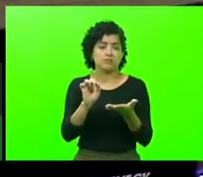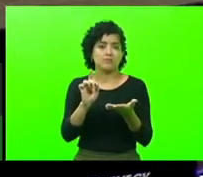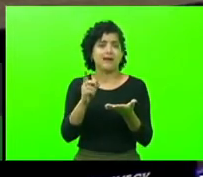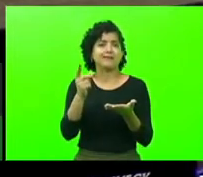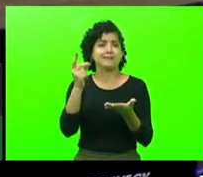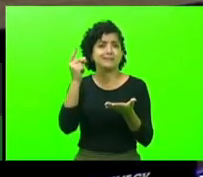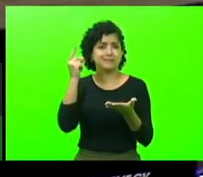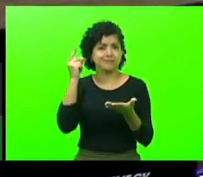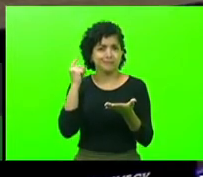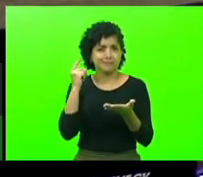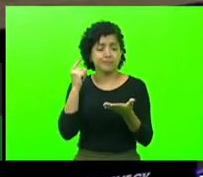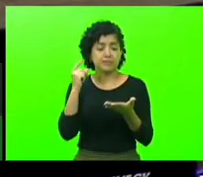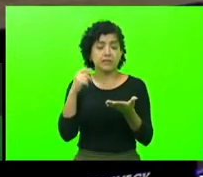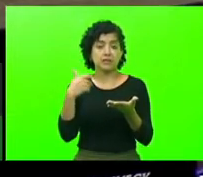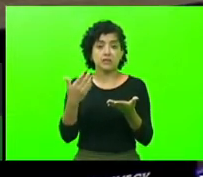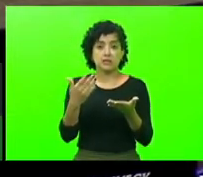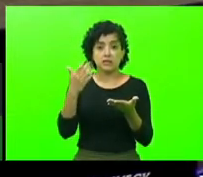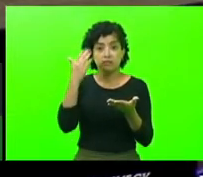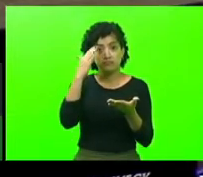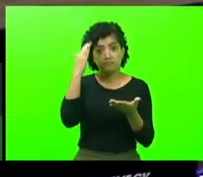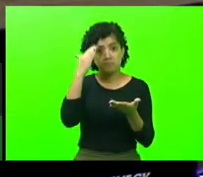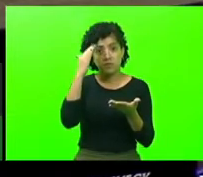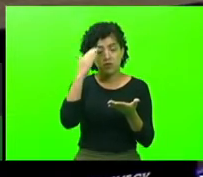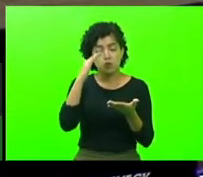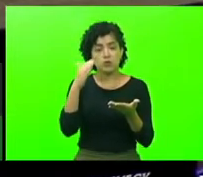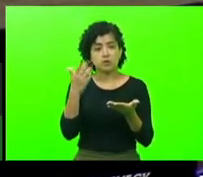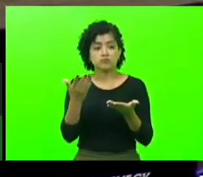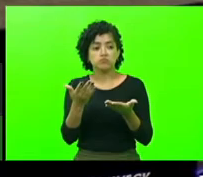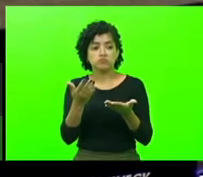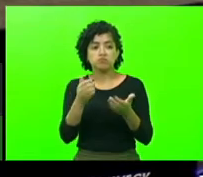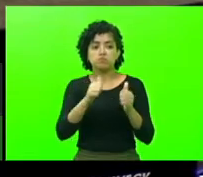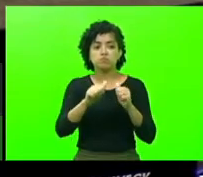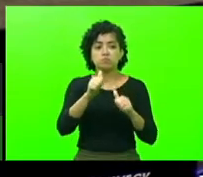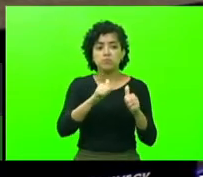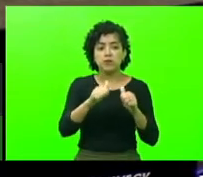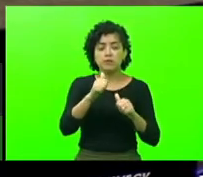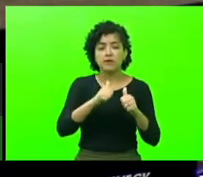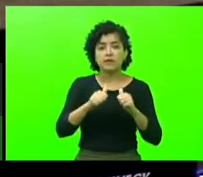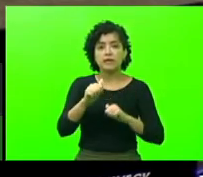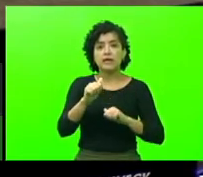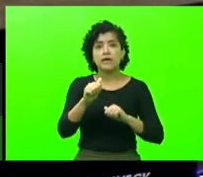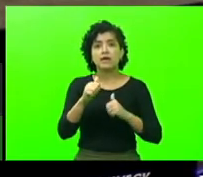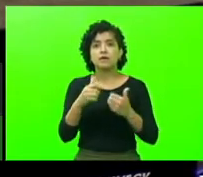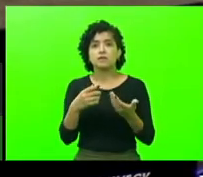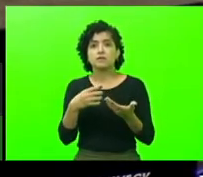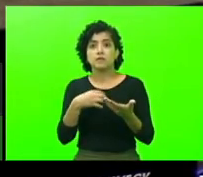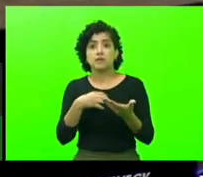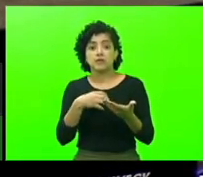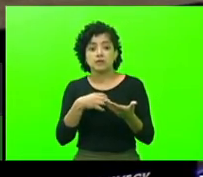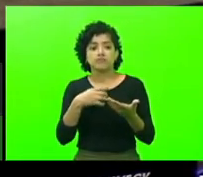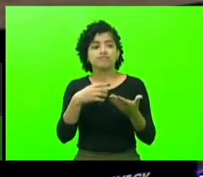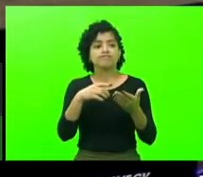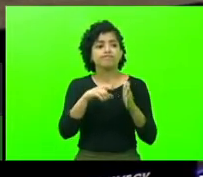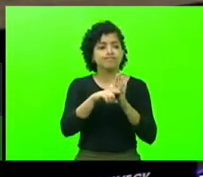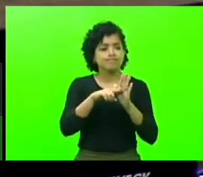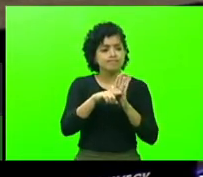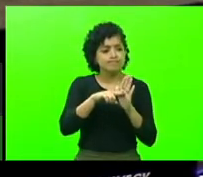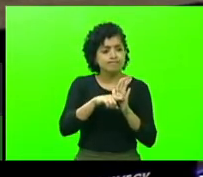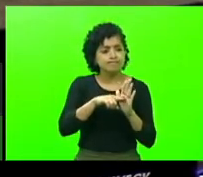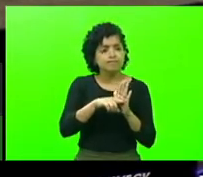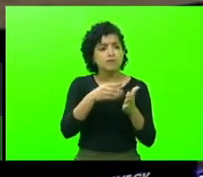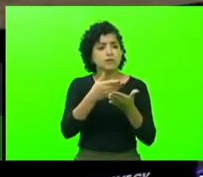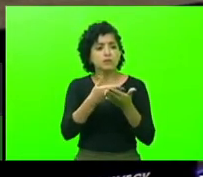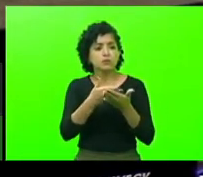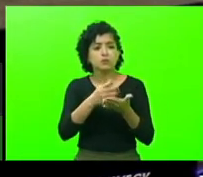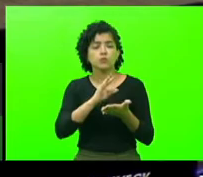No meu modo de entender e de avaliar, obviamente que precisa estudos técnicos, mas